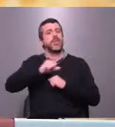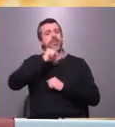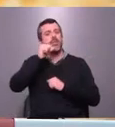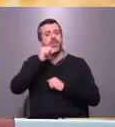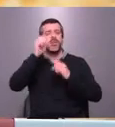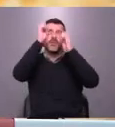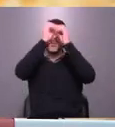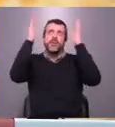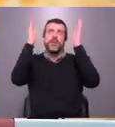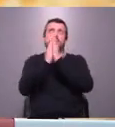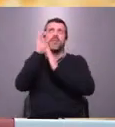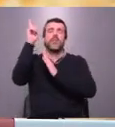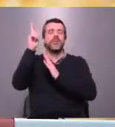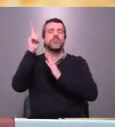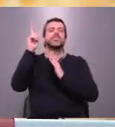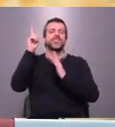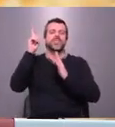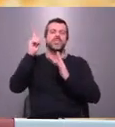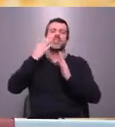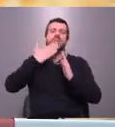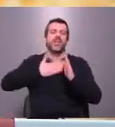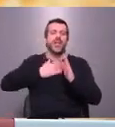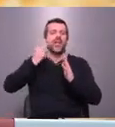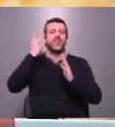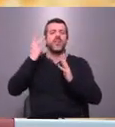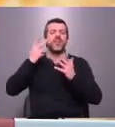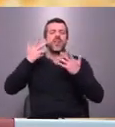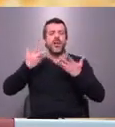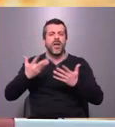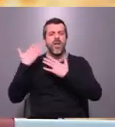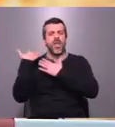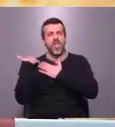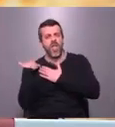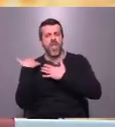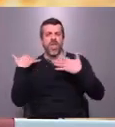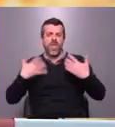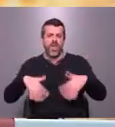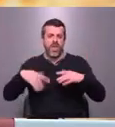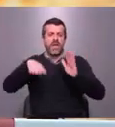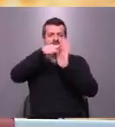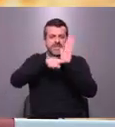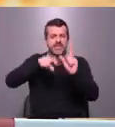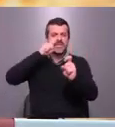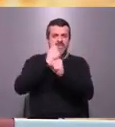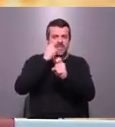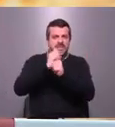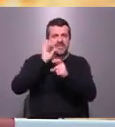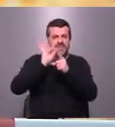Habituámo-nos a imaginar Deus como alguém que torna pesada a nossa vida com as suas exigências, normas e